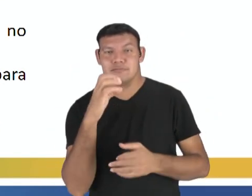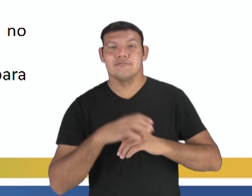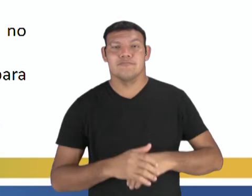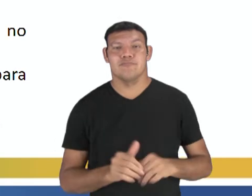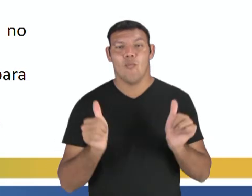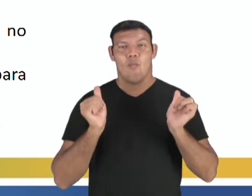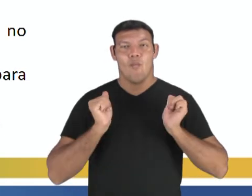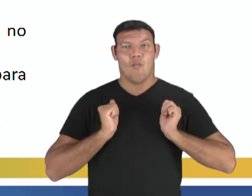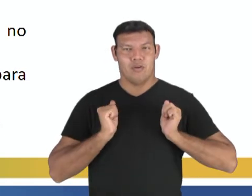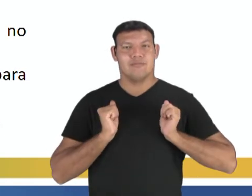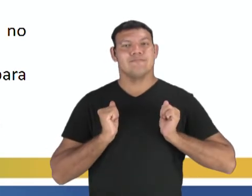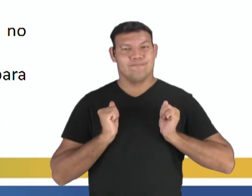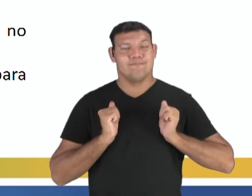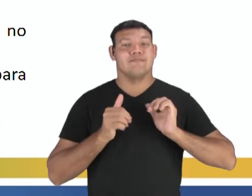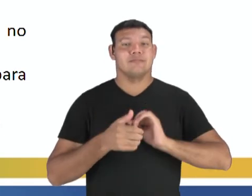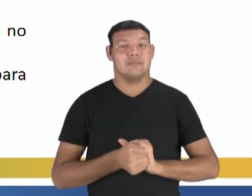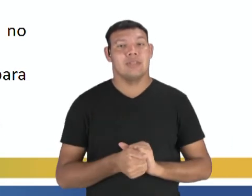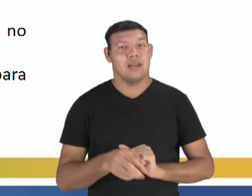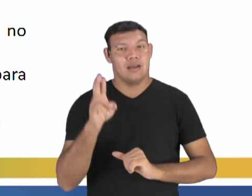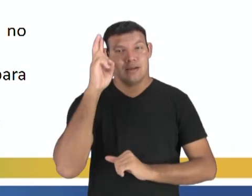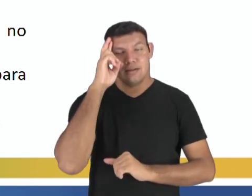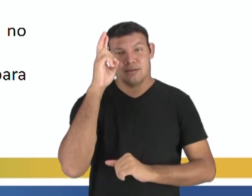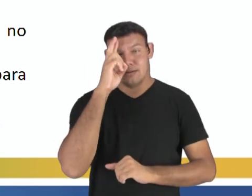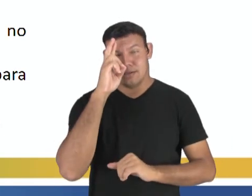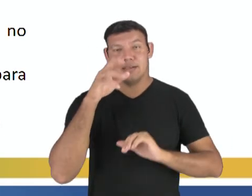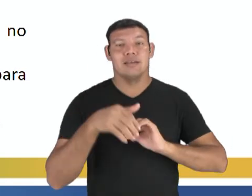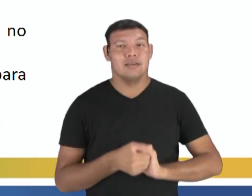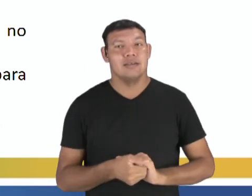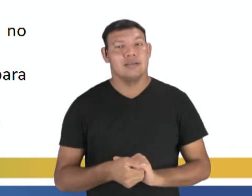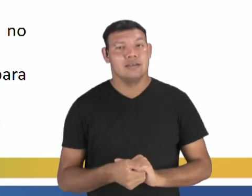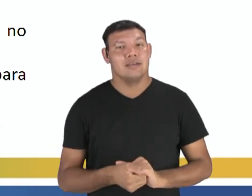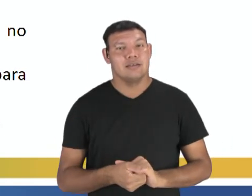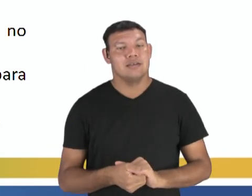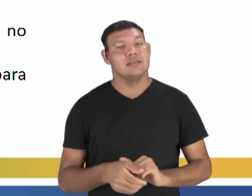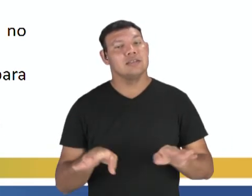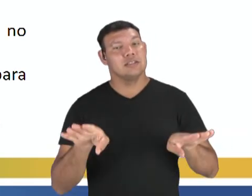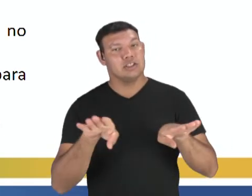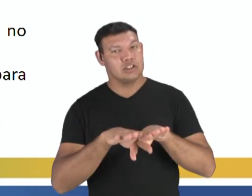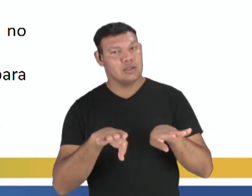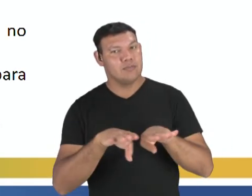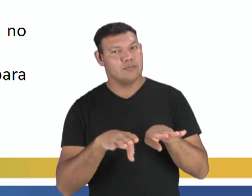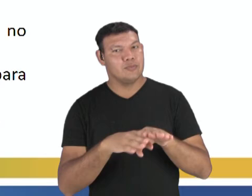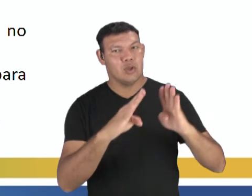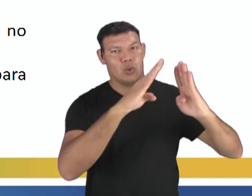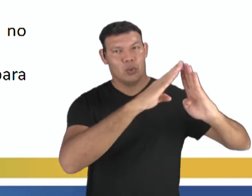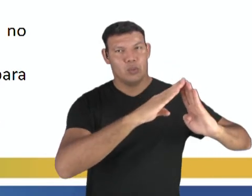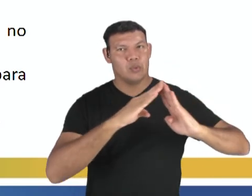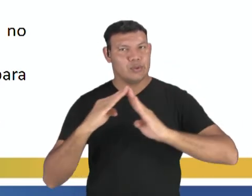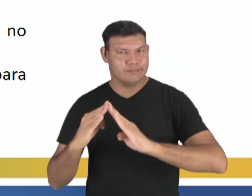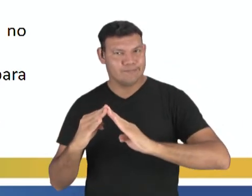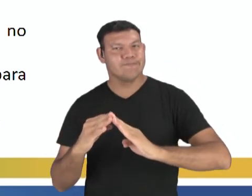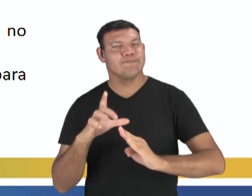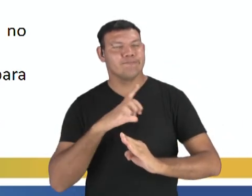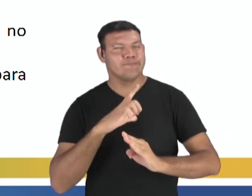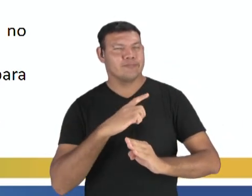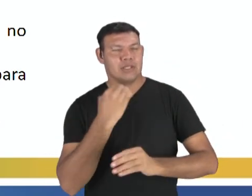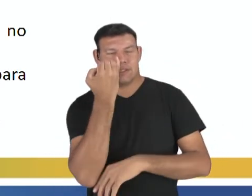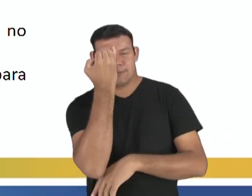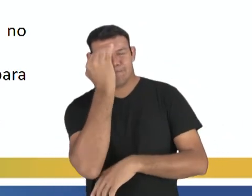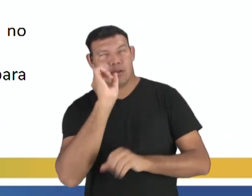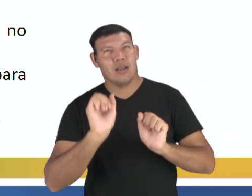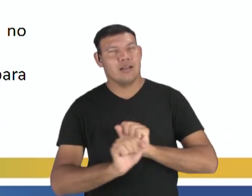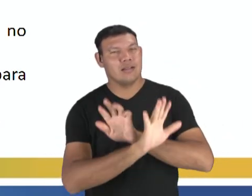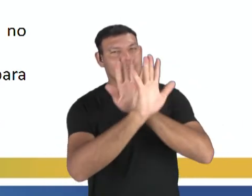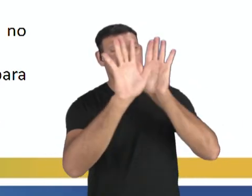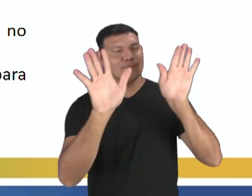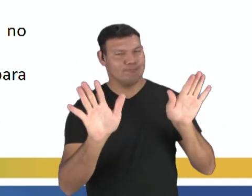imparcial quanto possível, a história de Antares e de seus habitantes, para que se possa ter uma ideia mais